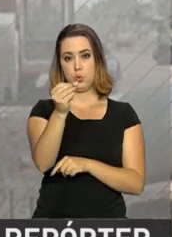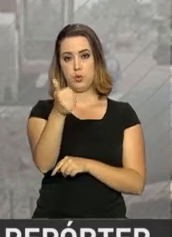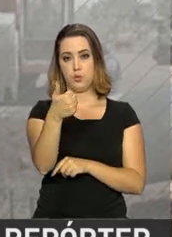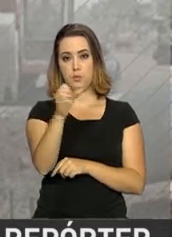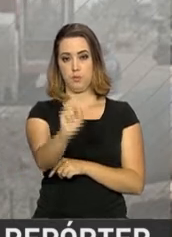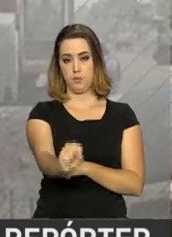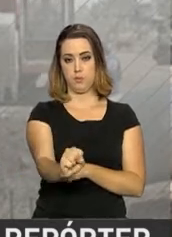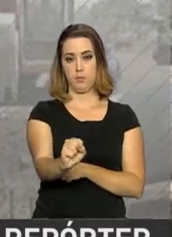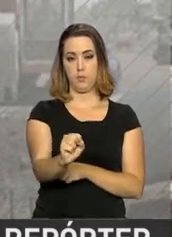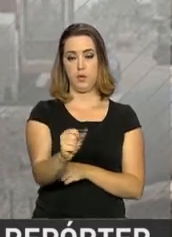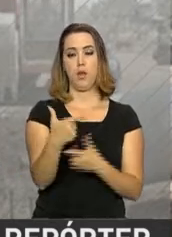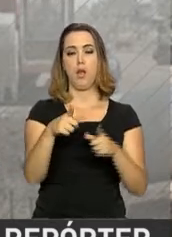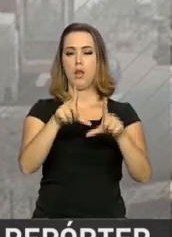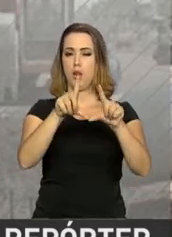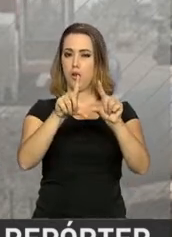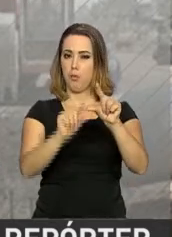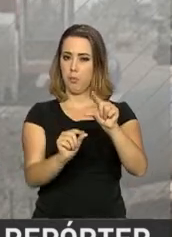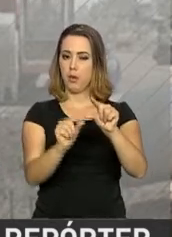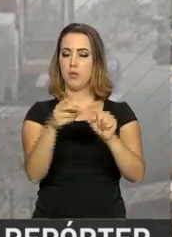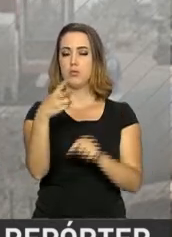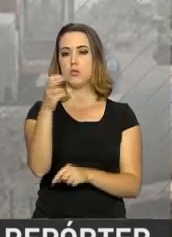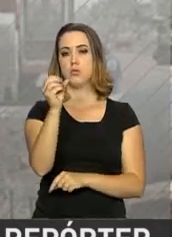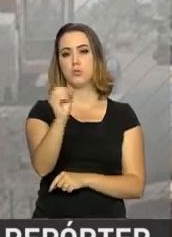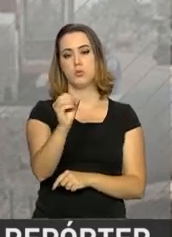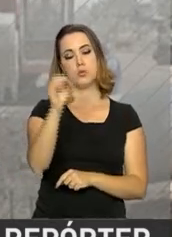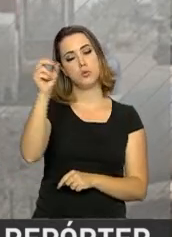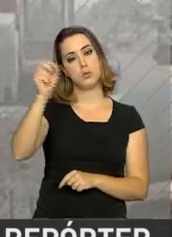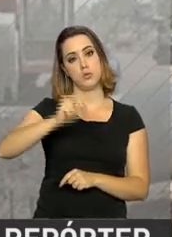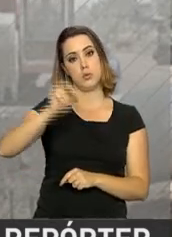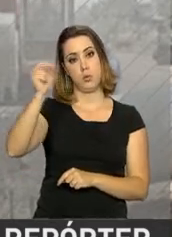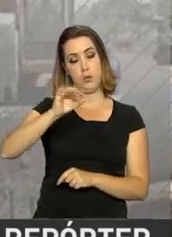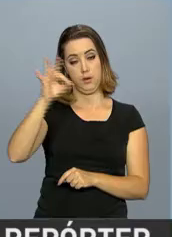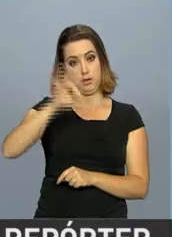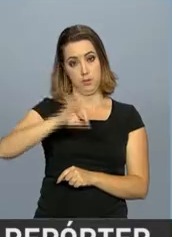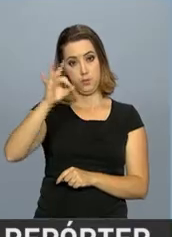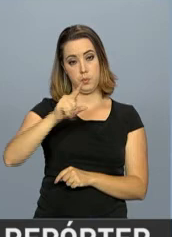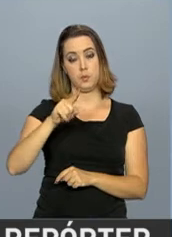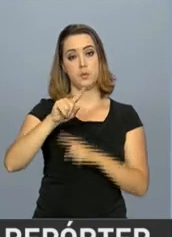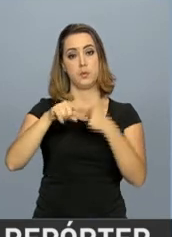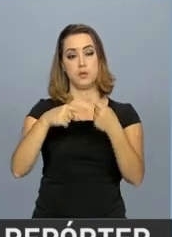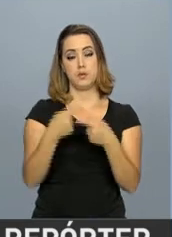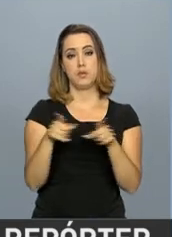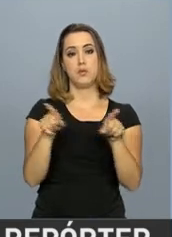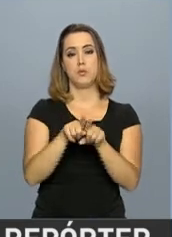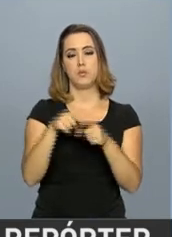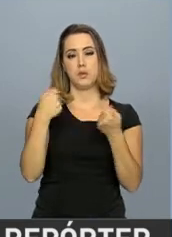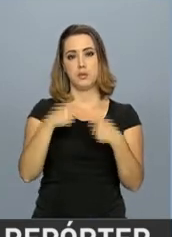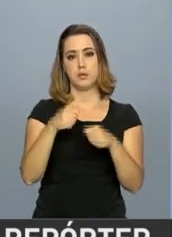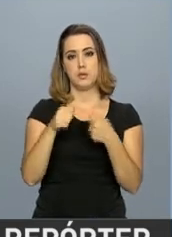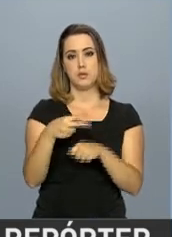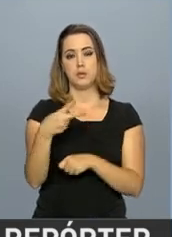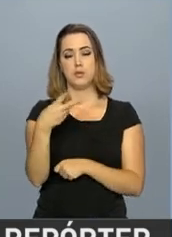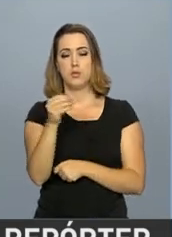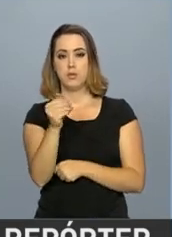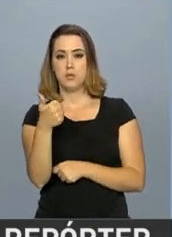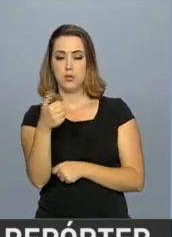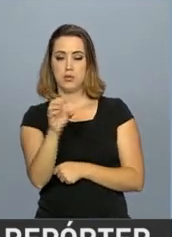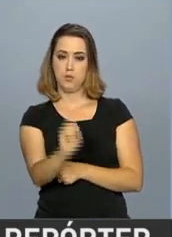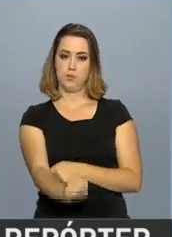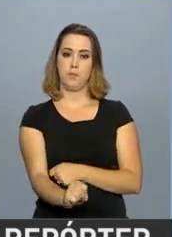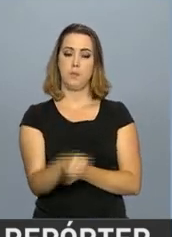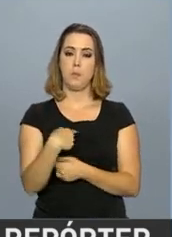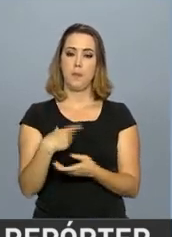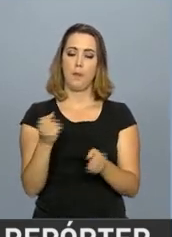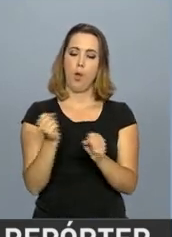de conclusão e devem ser finalizadas até dezembro de 2018 somos de creche quadra pequena